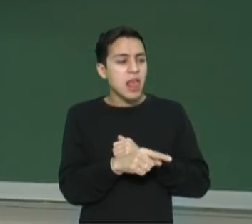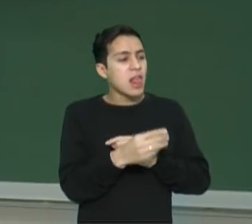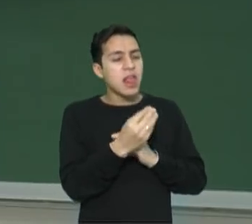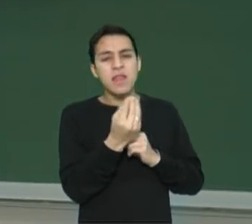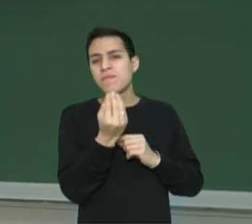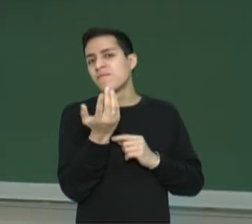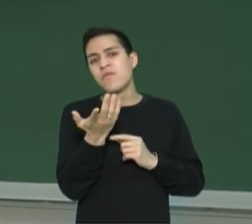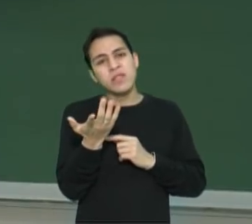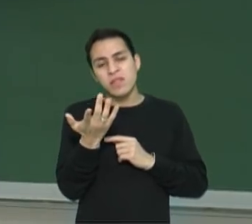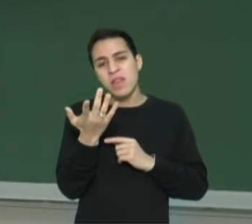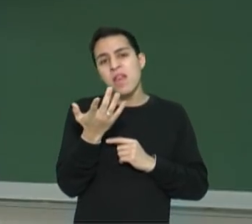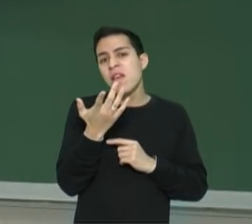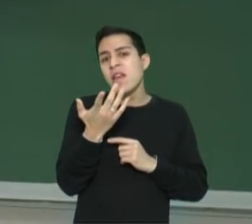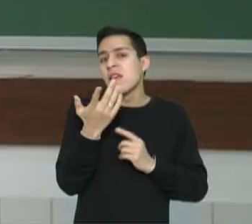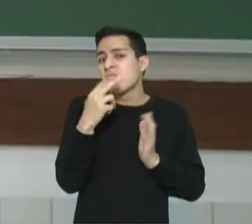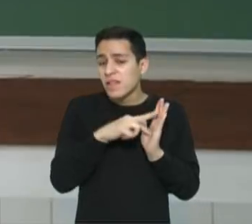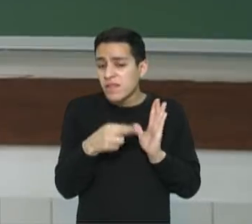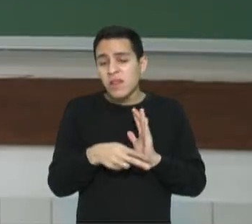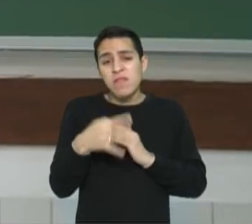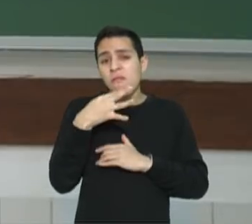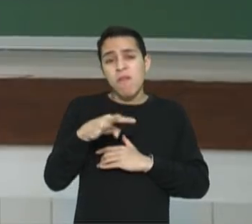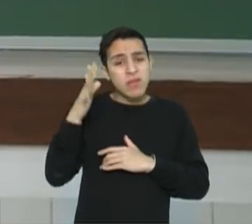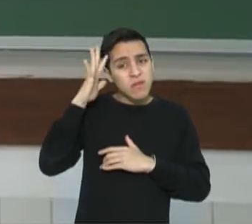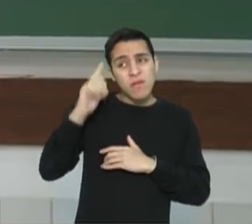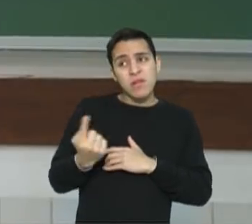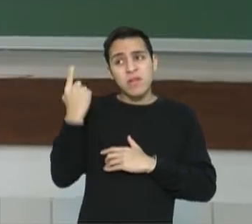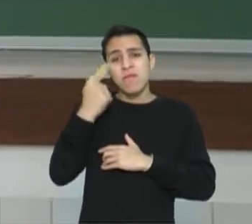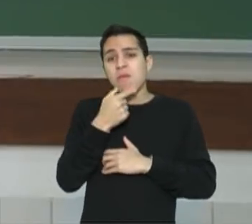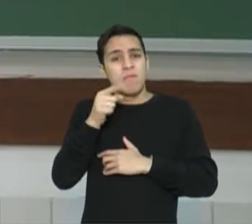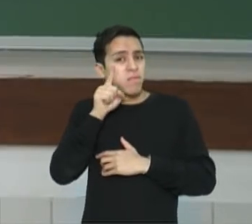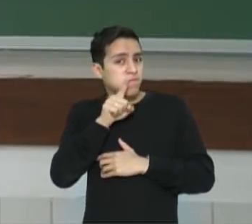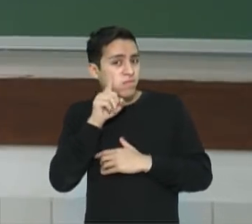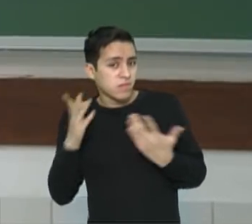não conhece a teoria de Gardner? Verdadeiro ou falso?